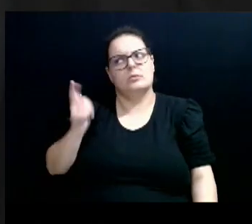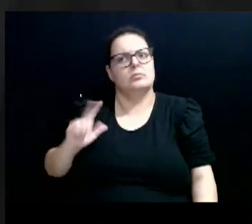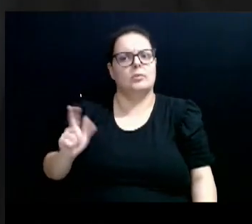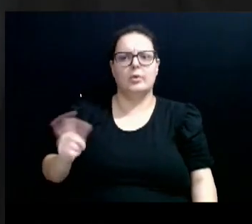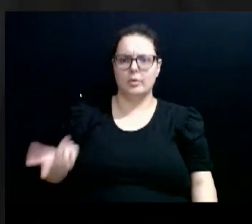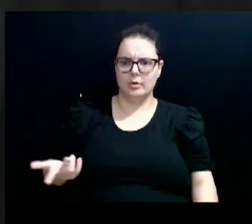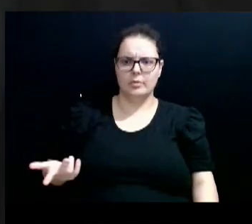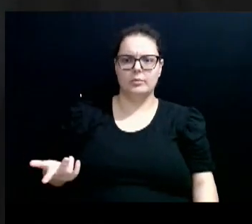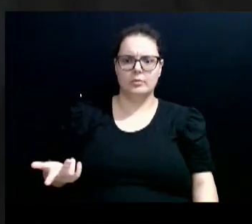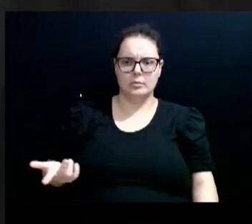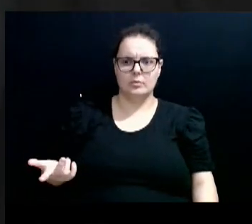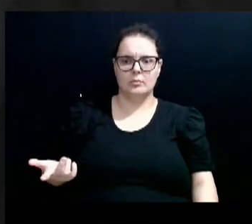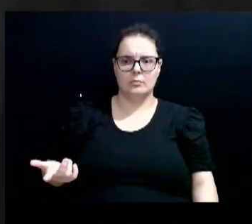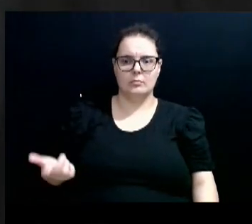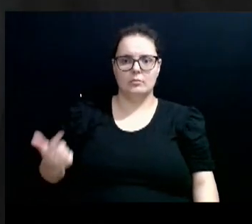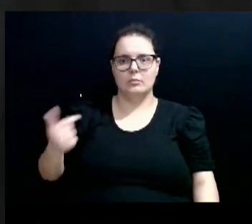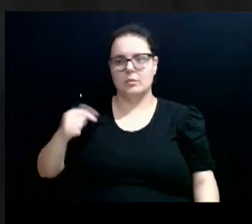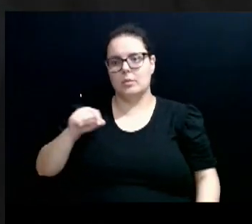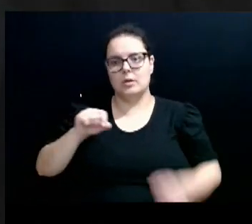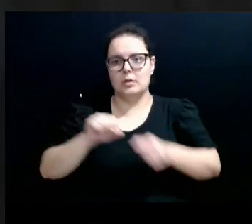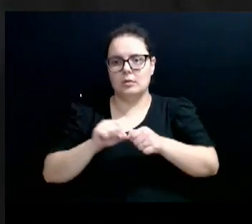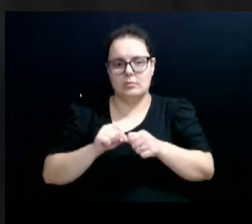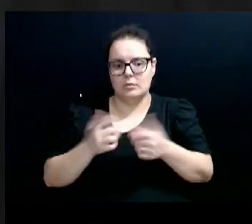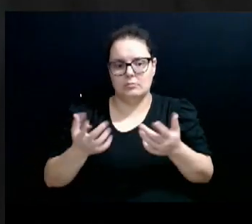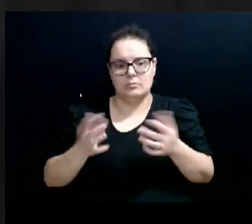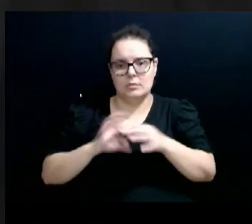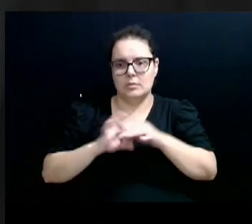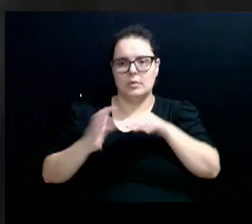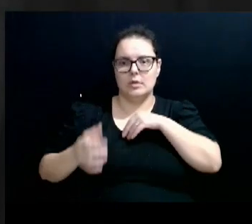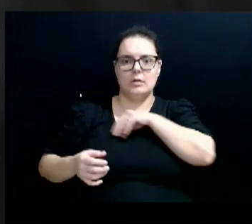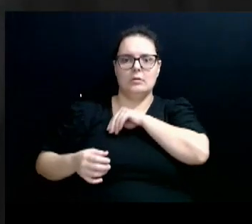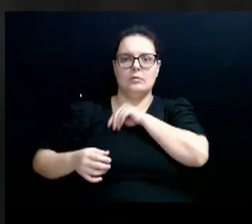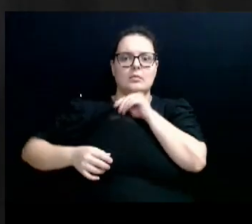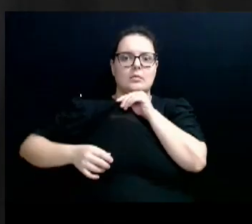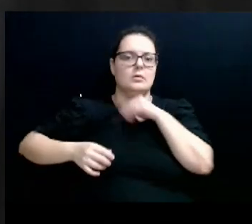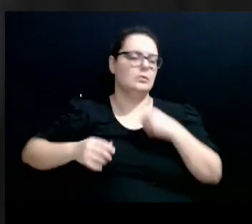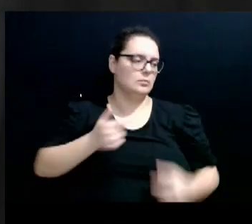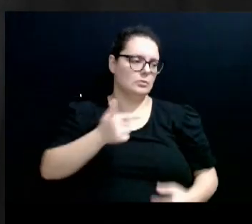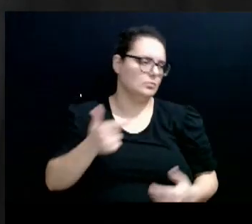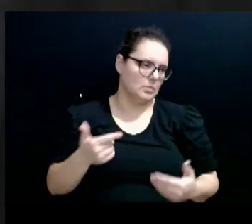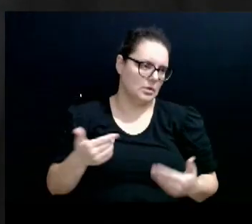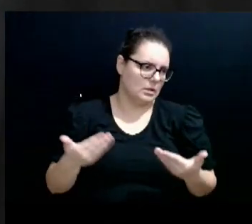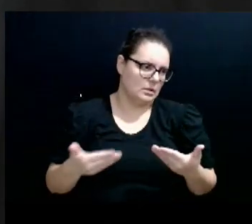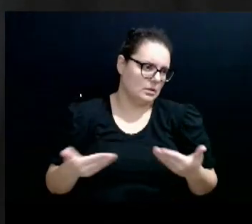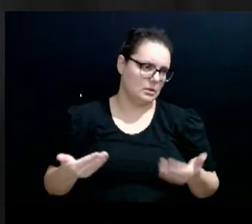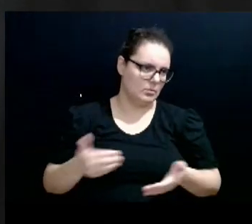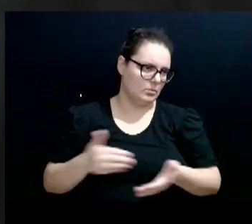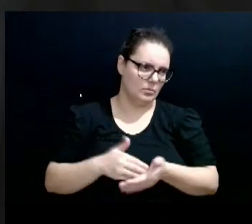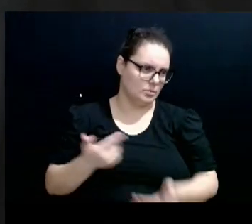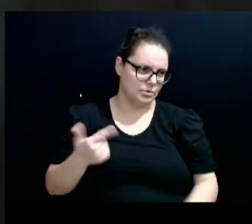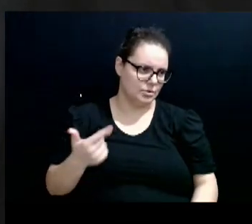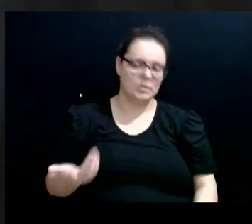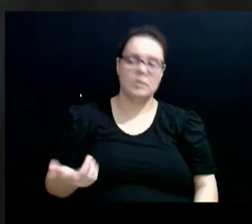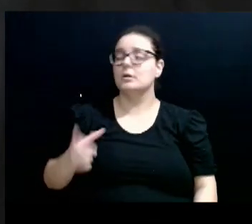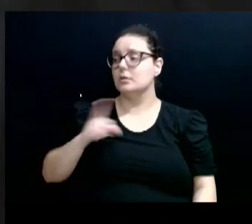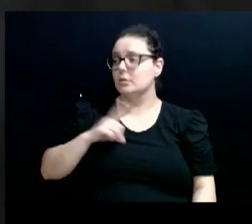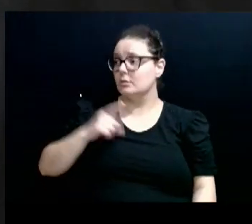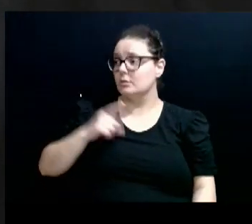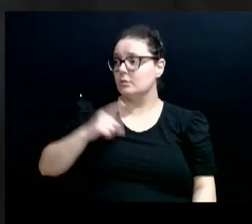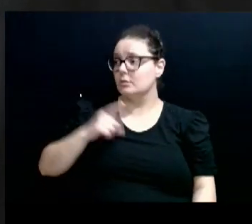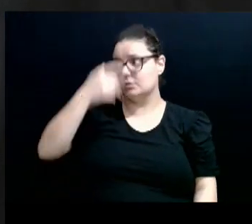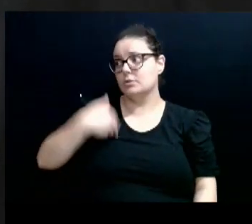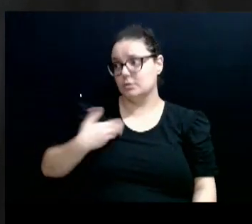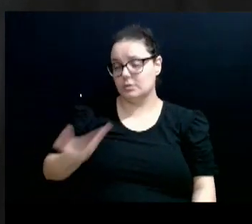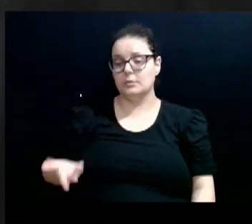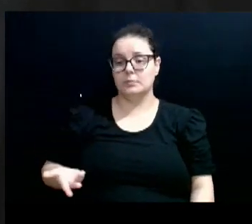espontaneamente. Sim, sim. Nada... Não existe nada, até hoje. Nem tem. Mas eu tinha essa consciência. E aí eu comecei